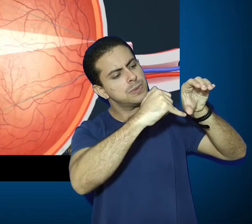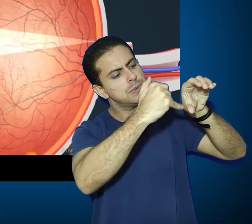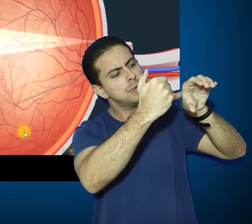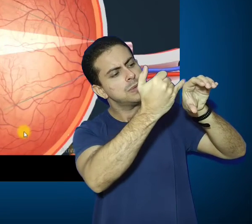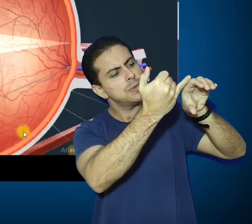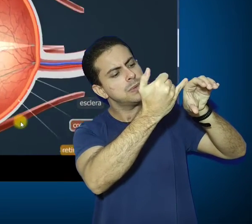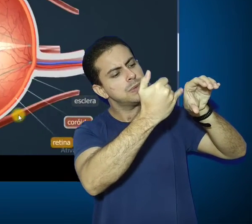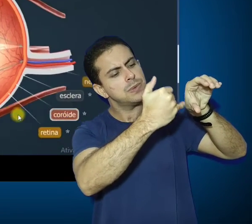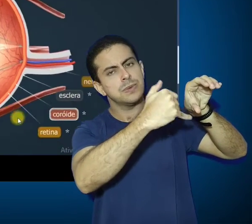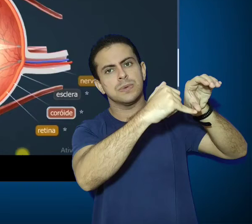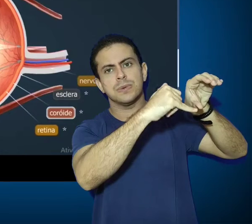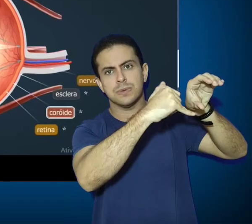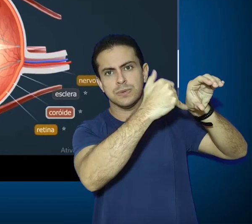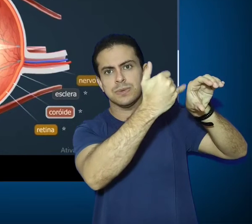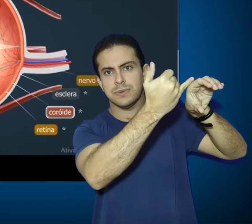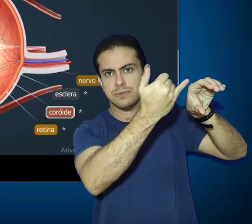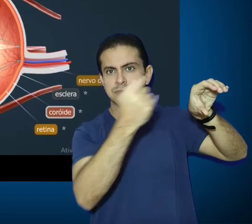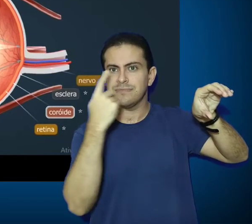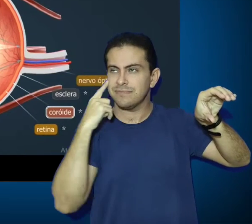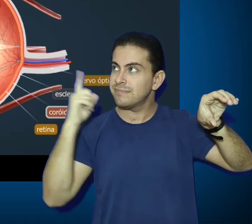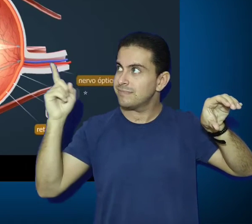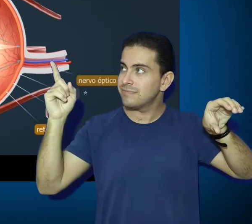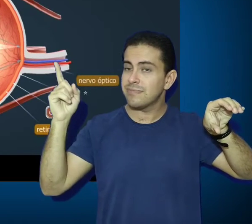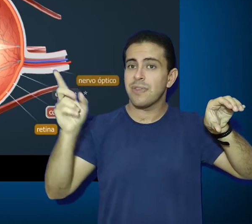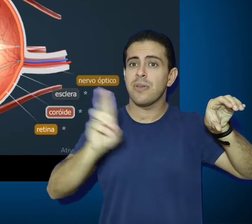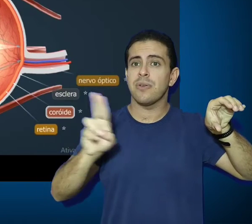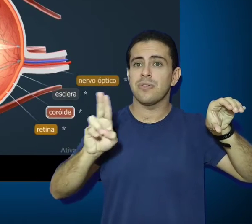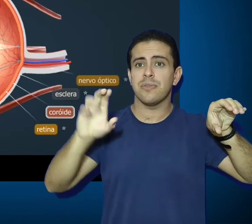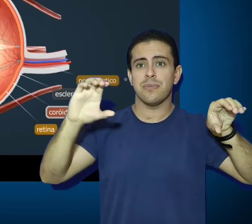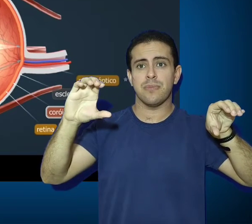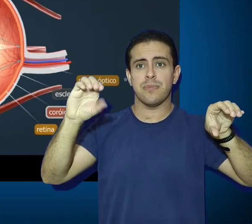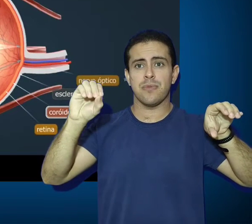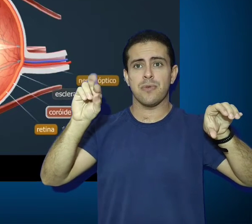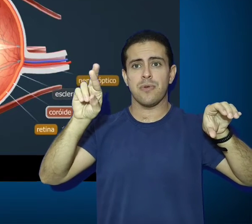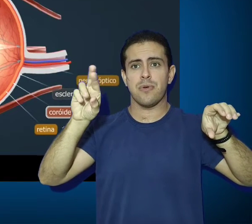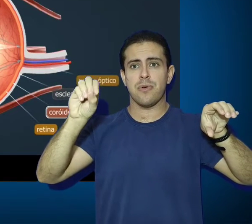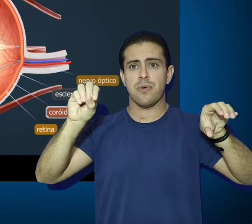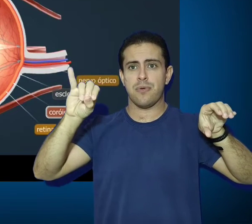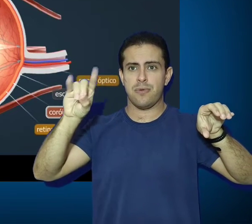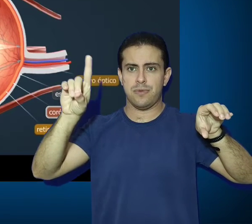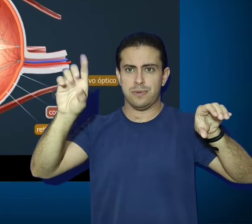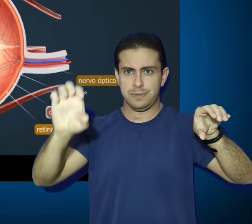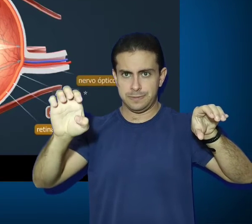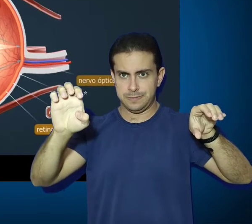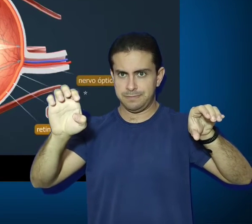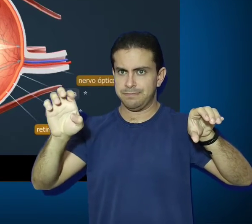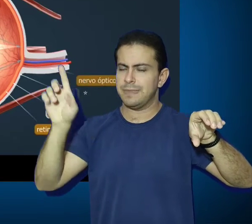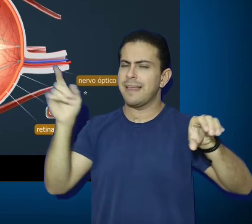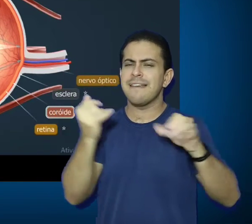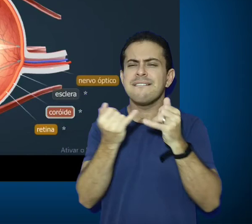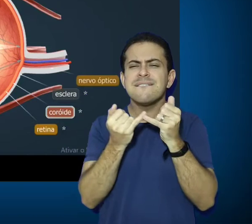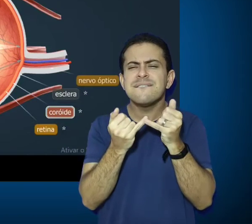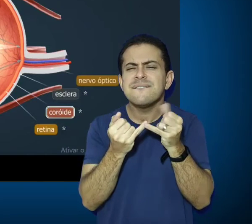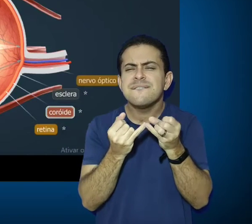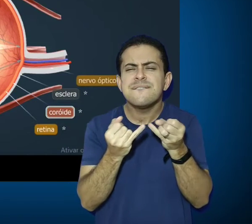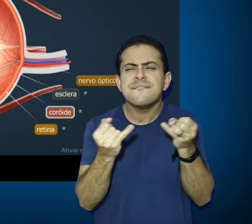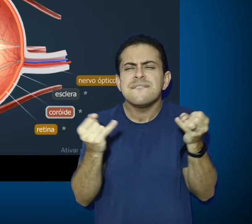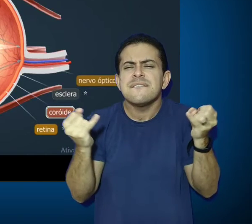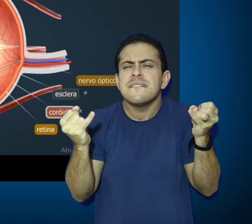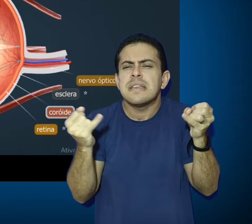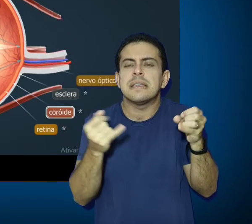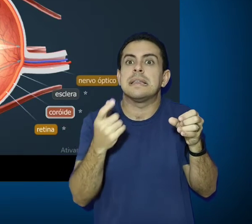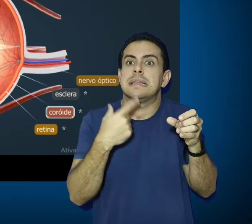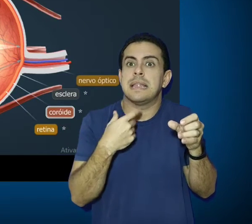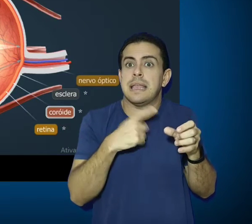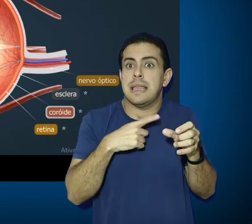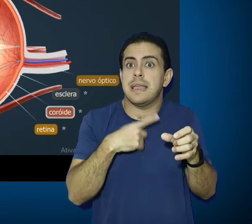Ela fica localizada entre a esclera e a retina. É muito fina e bastante vascularizada. O